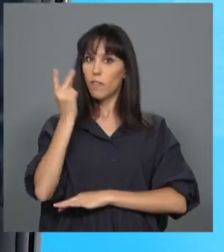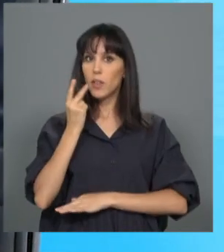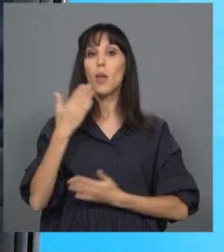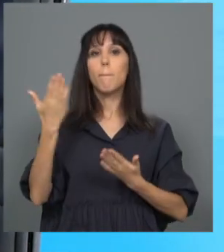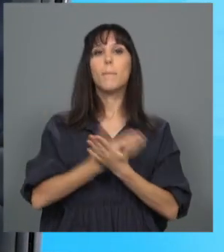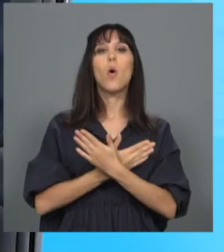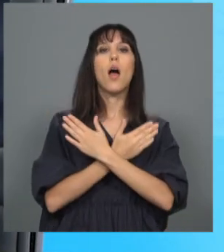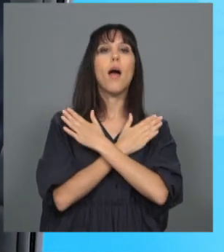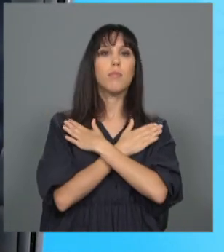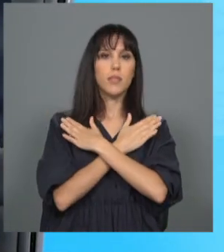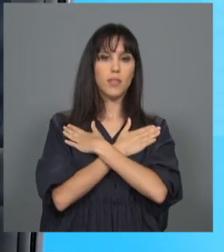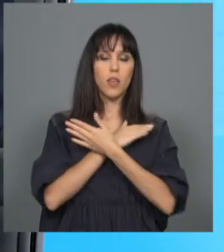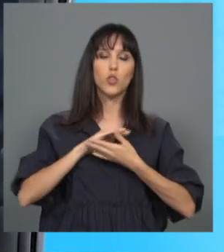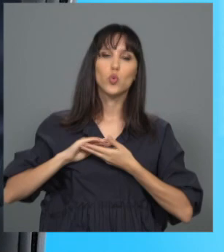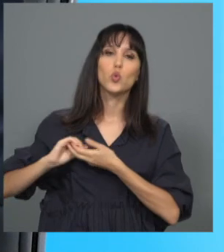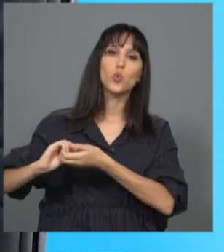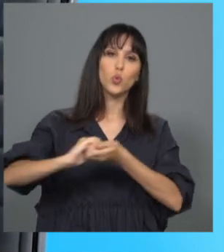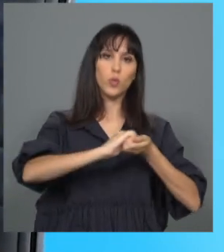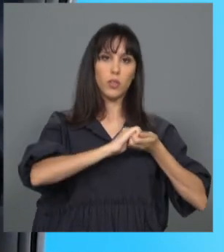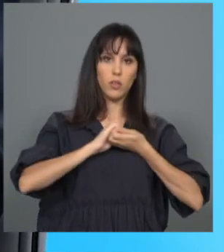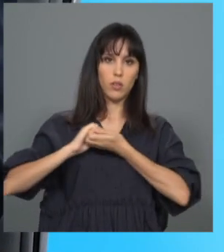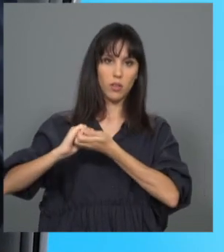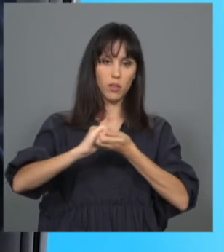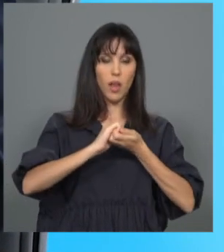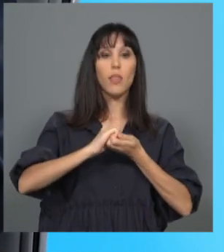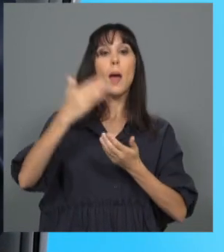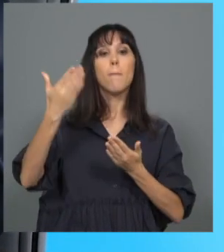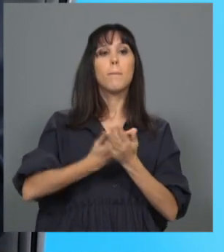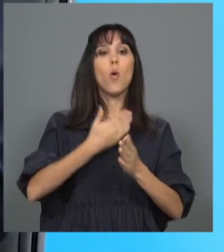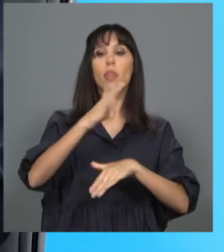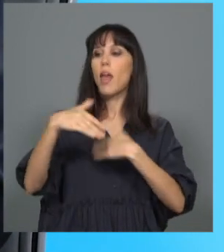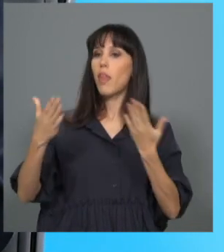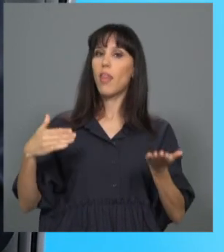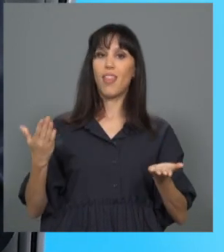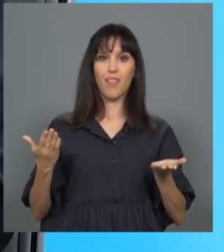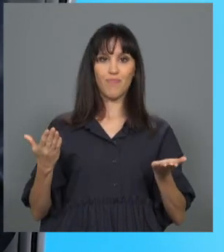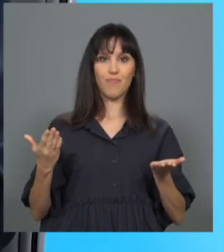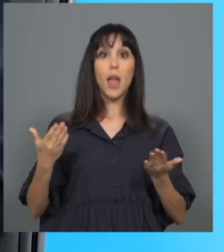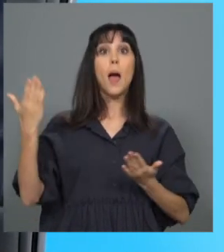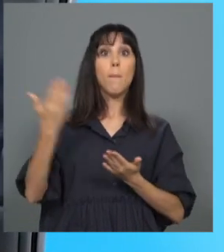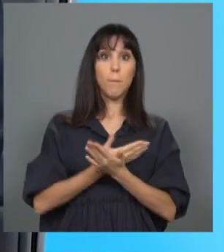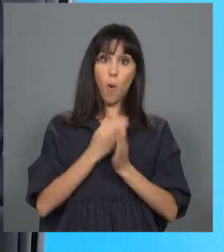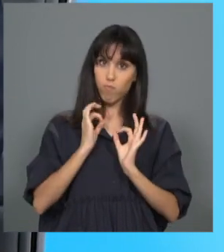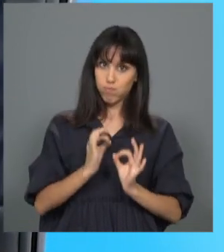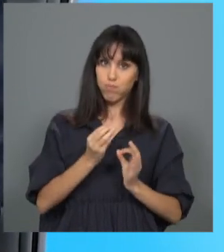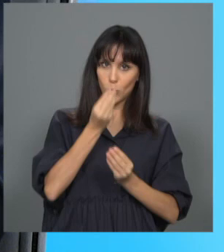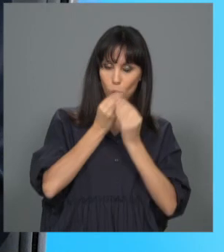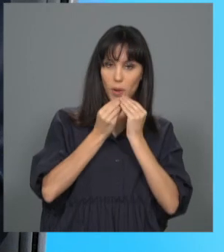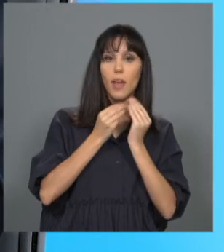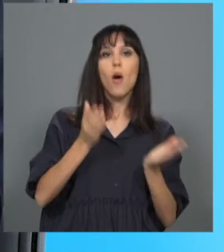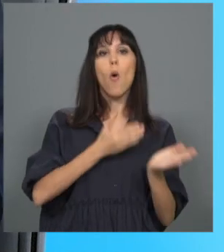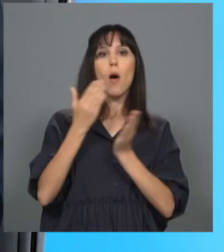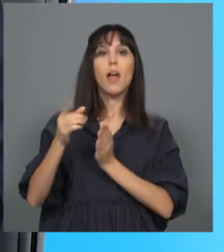amizade, o pão da solidariedade, o pão que nós distribuímos quando comemos. Portanto, é o pão de cereais, mas também é o pão